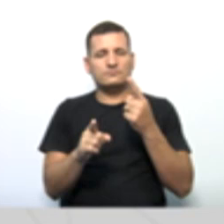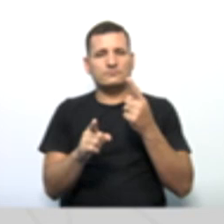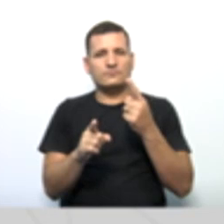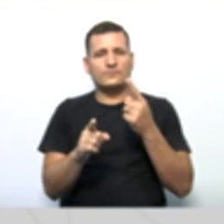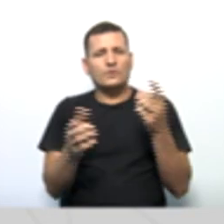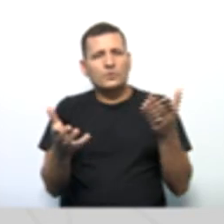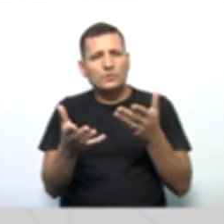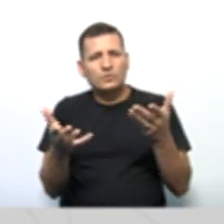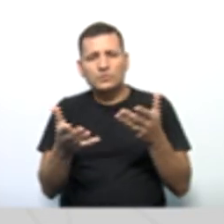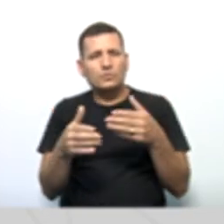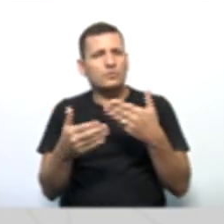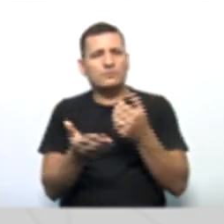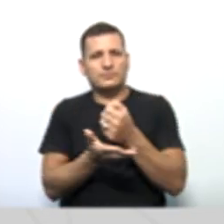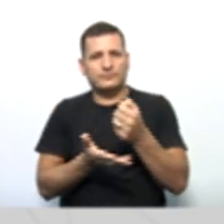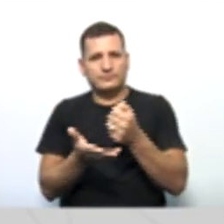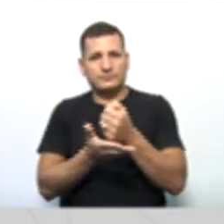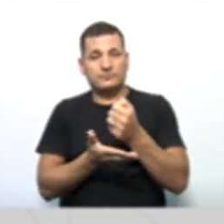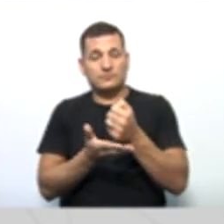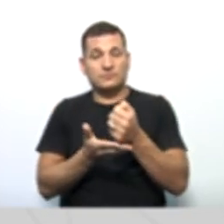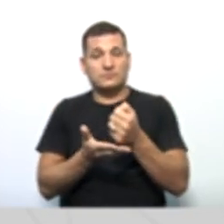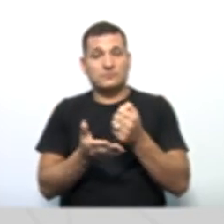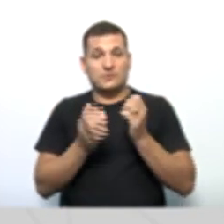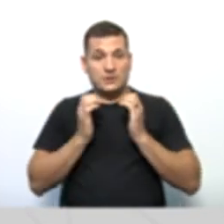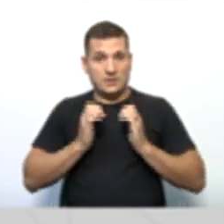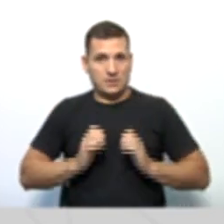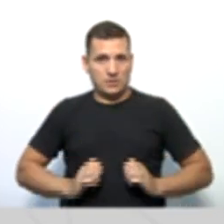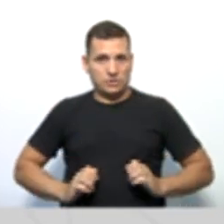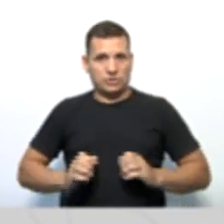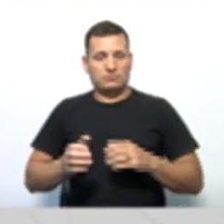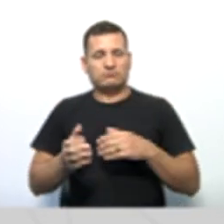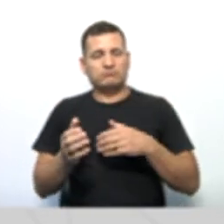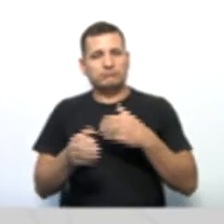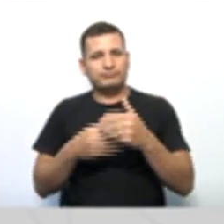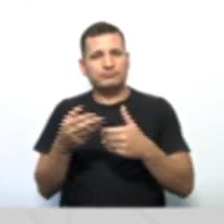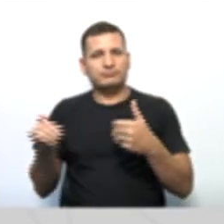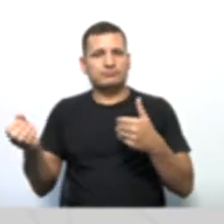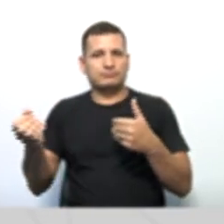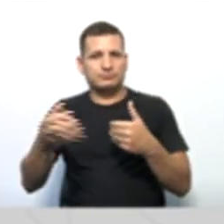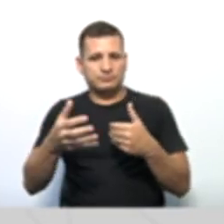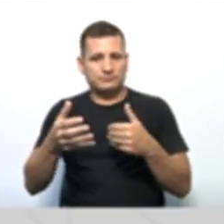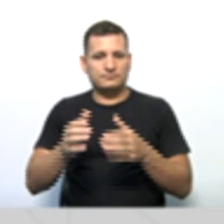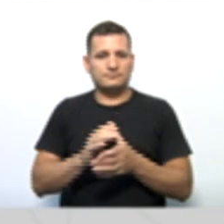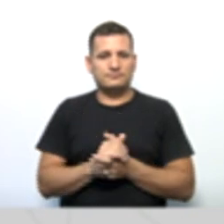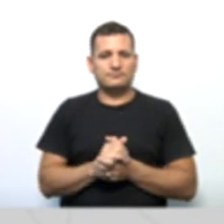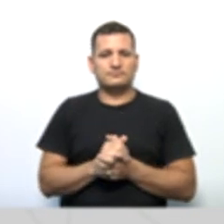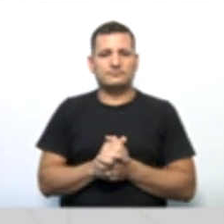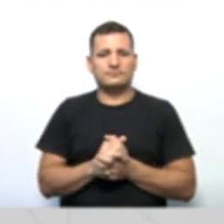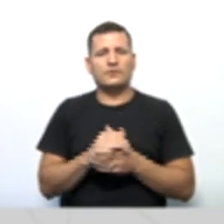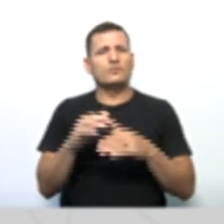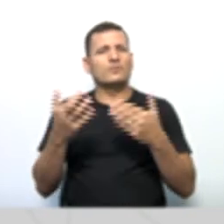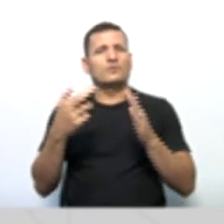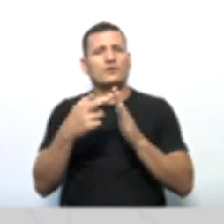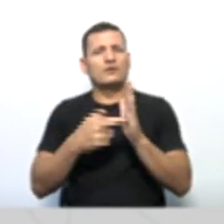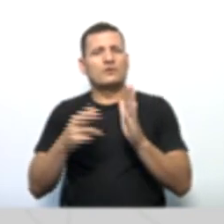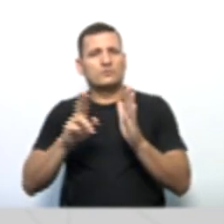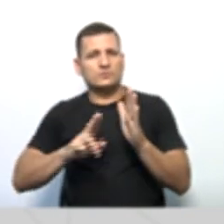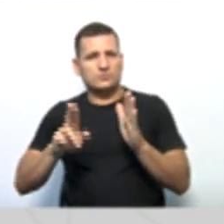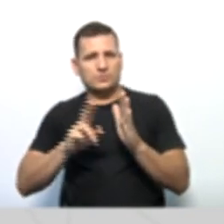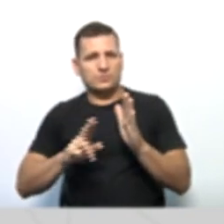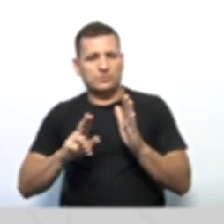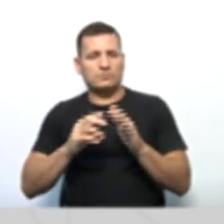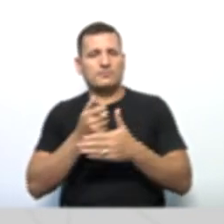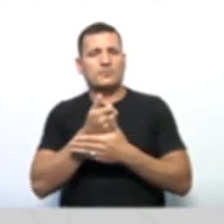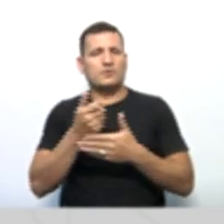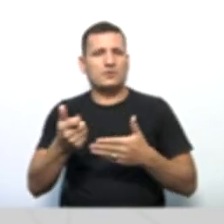moderna, descrever os critérios que foram estabelecidos para definir normas morais segundo as